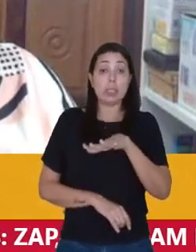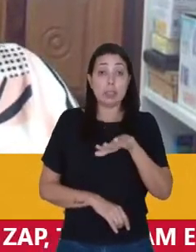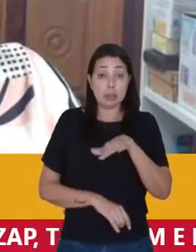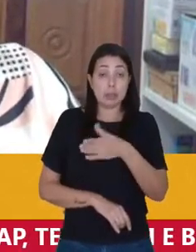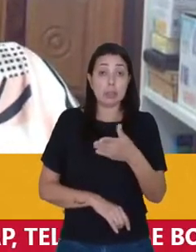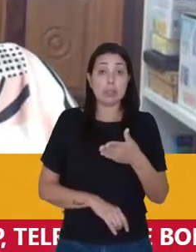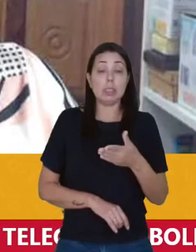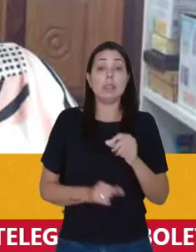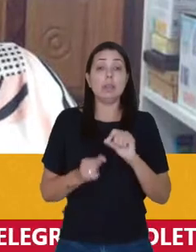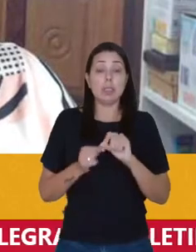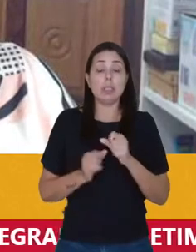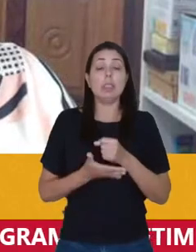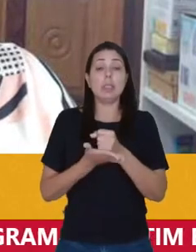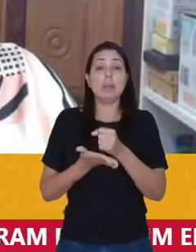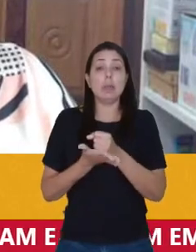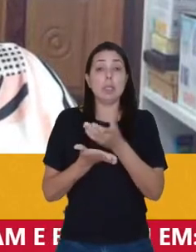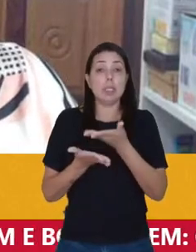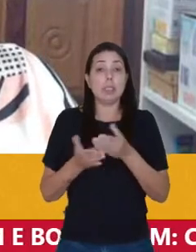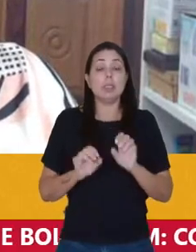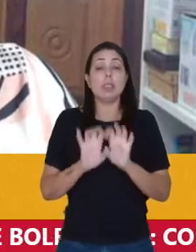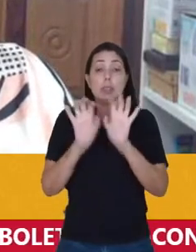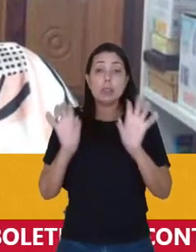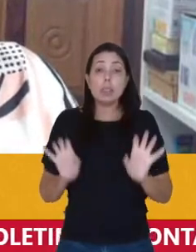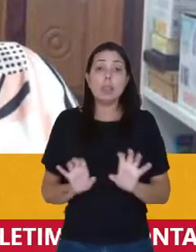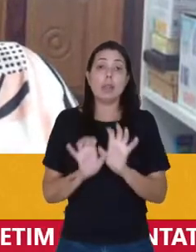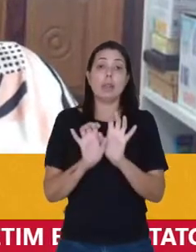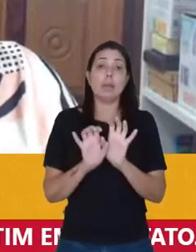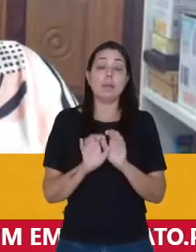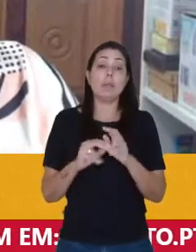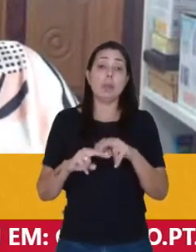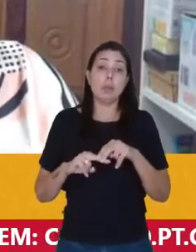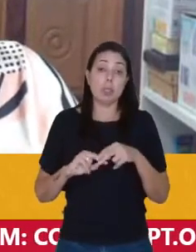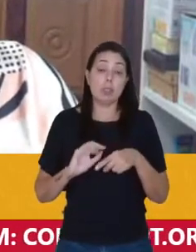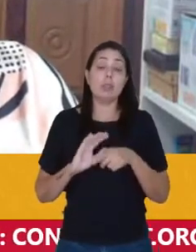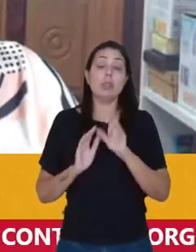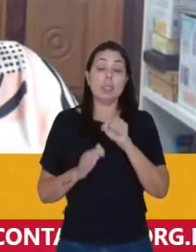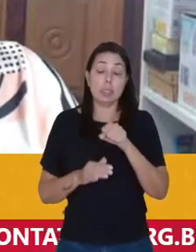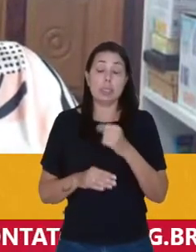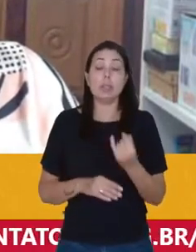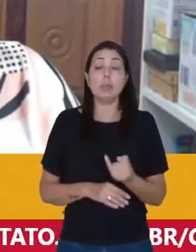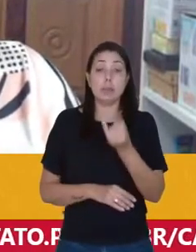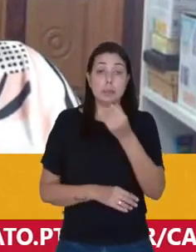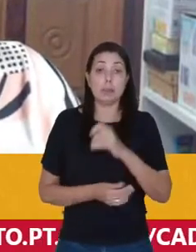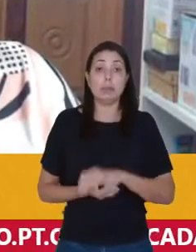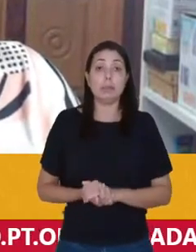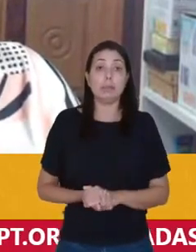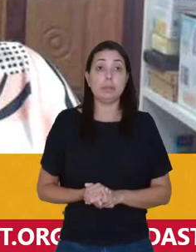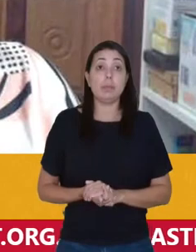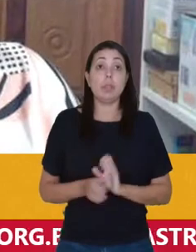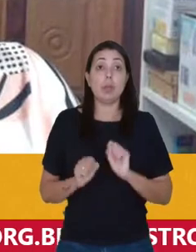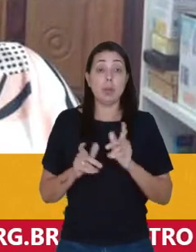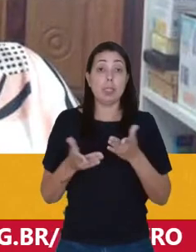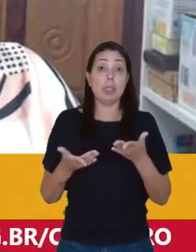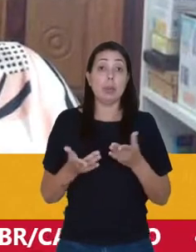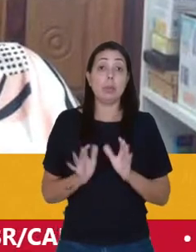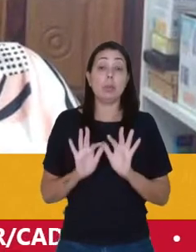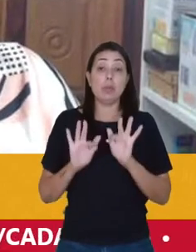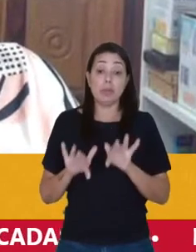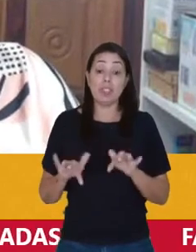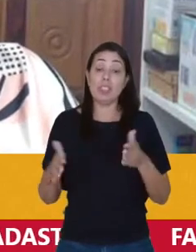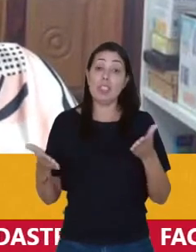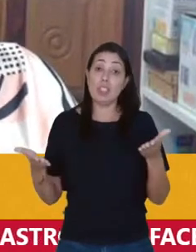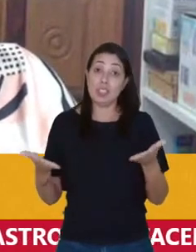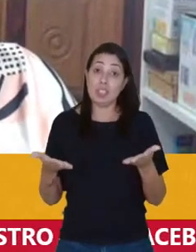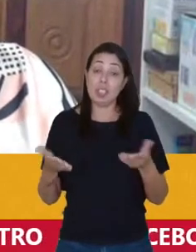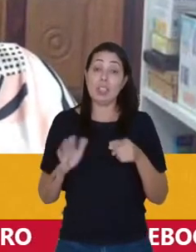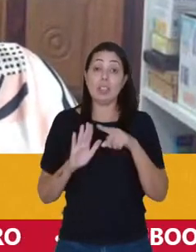ambiental alimenta também esses fenômenos. Por isso o antirracismo ele é tão importante. Bom, a gente está caminhando para o fim do